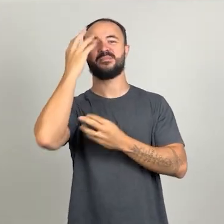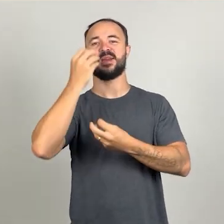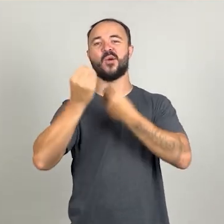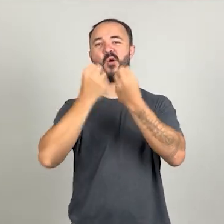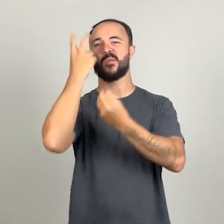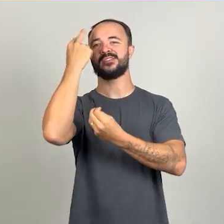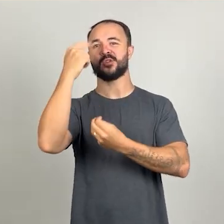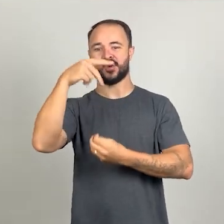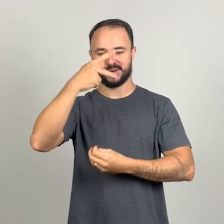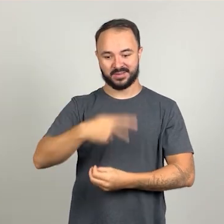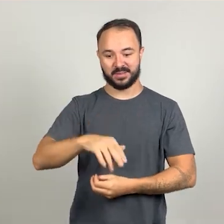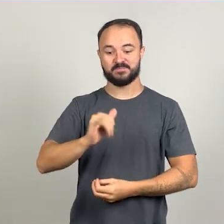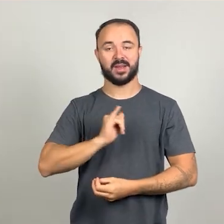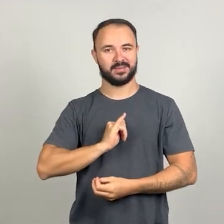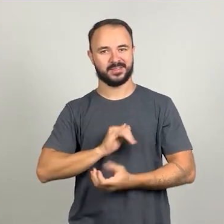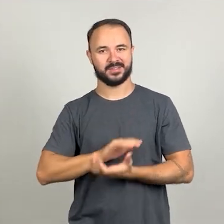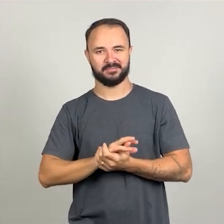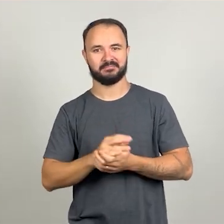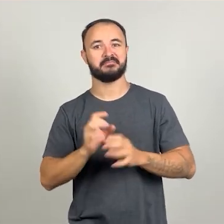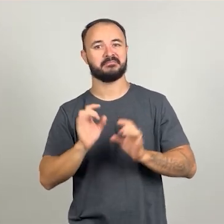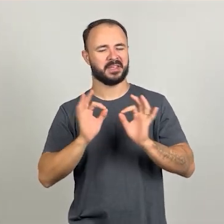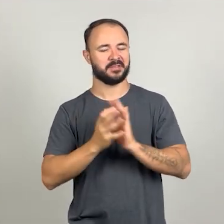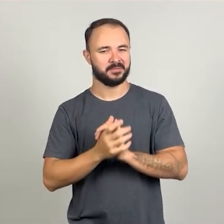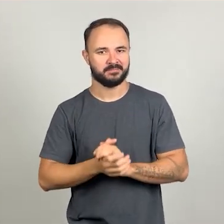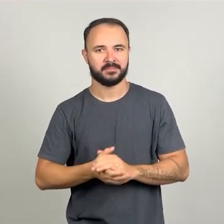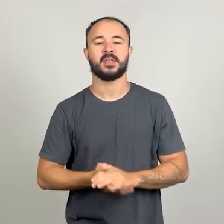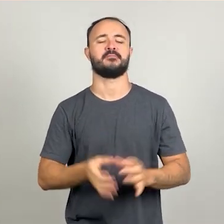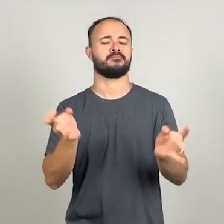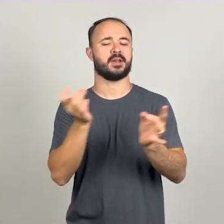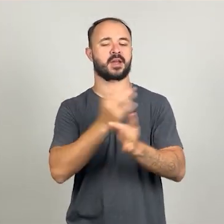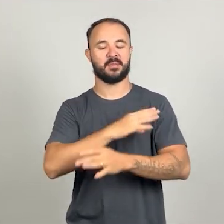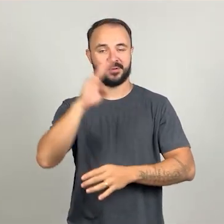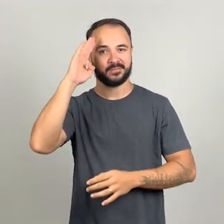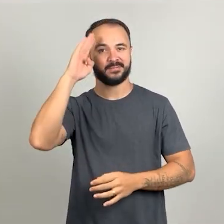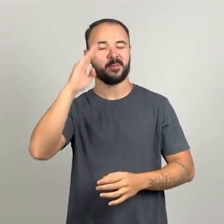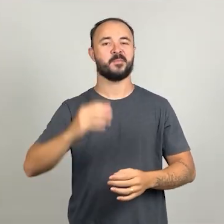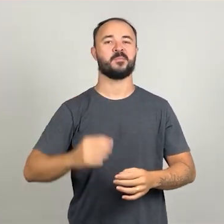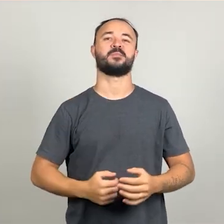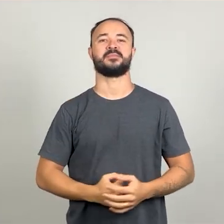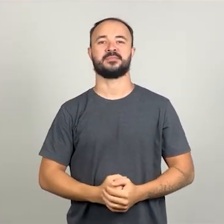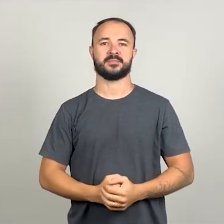querida cidade. Por hoje é isso, turma. Até o nosso próximo encontro. Tchau!